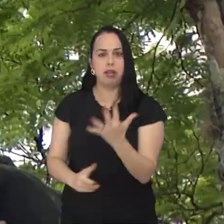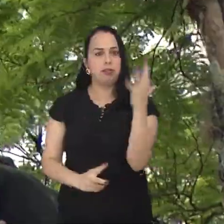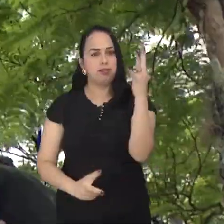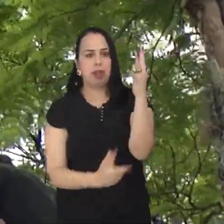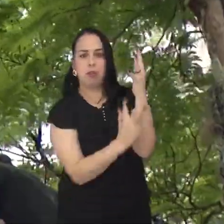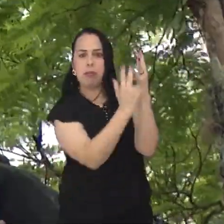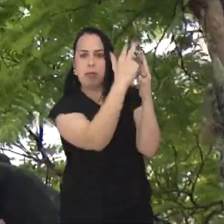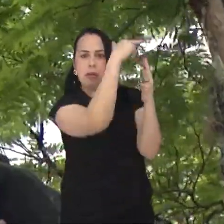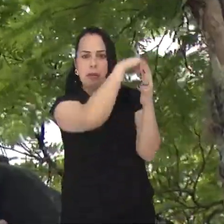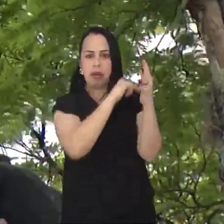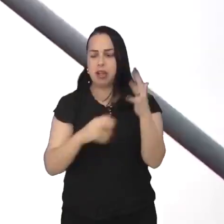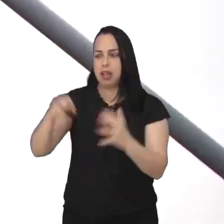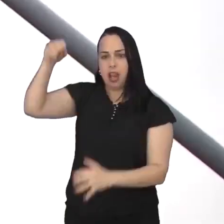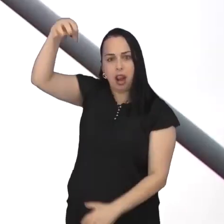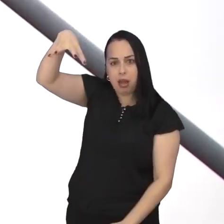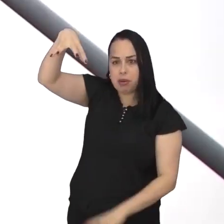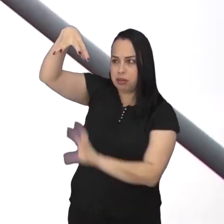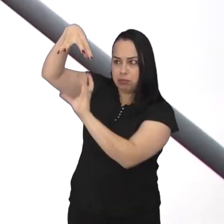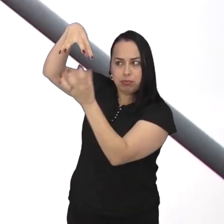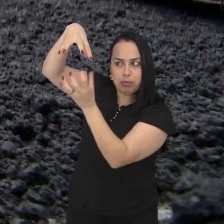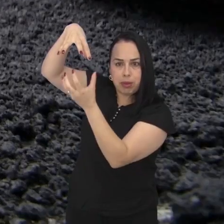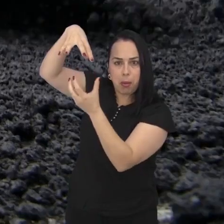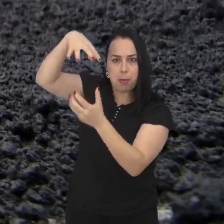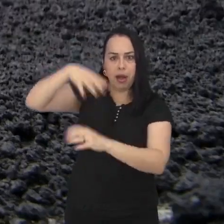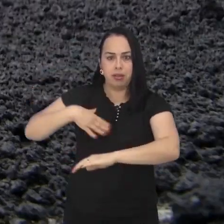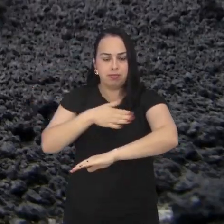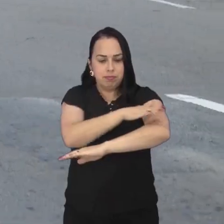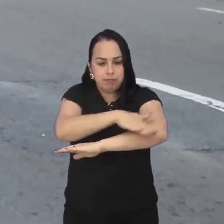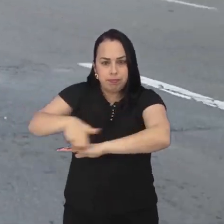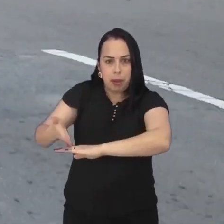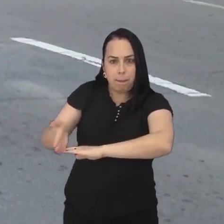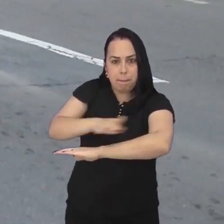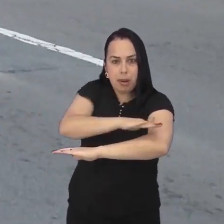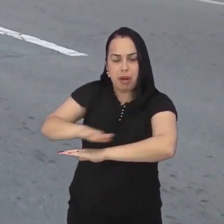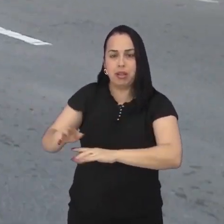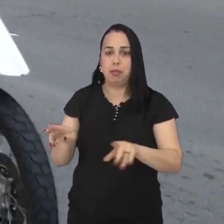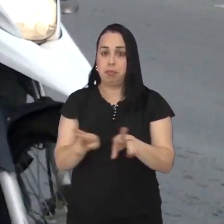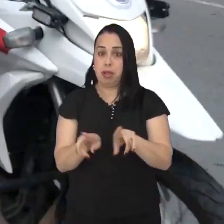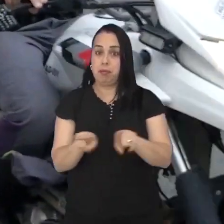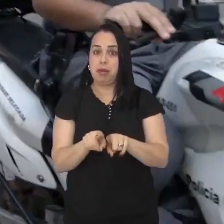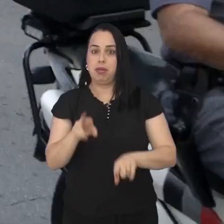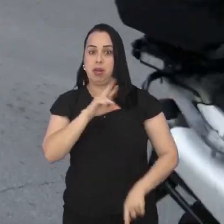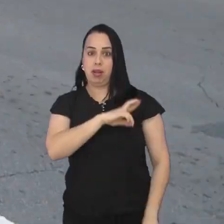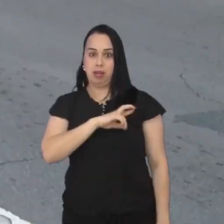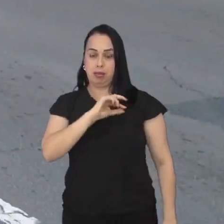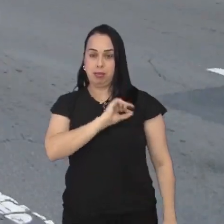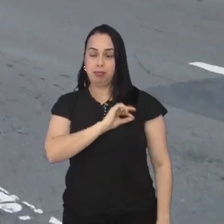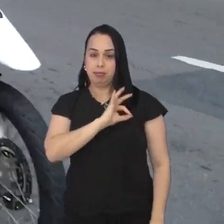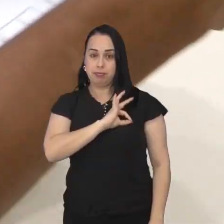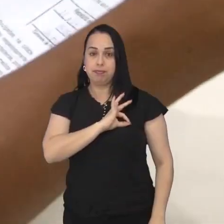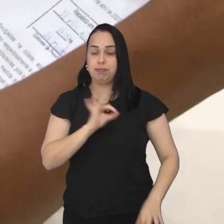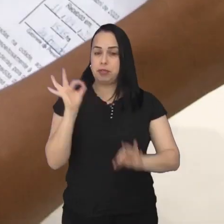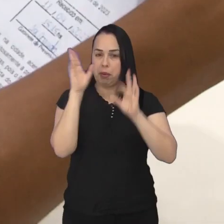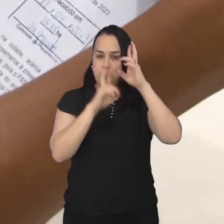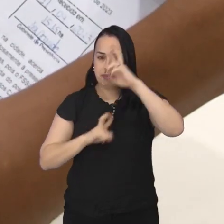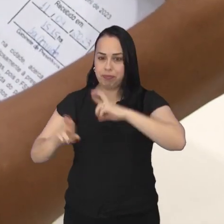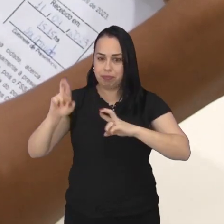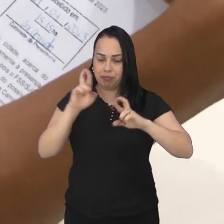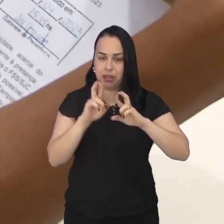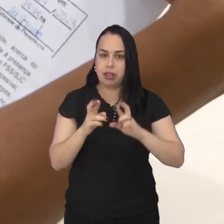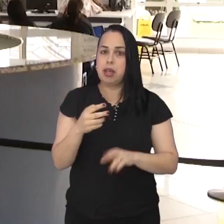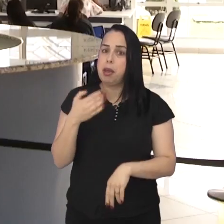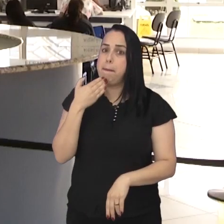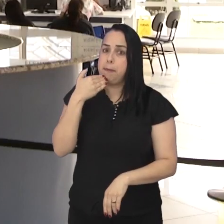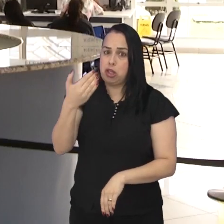calçadas, podas de árvores, troca de lâmpadas, tapa-buraco, além de rondas policiais em diversos bairros. Alguns requerimentos